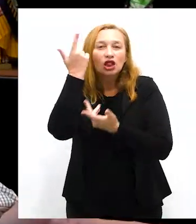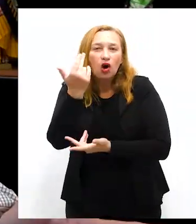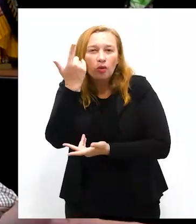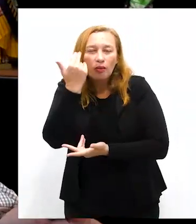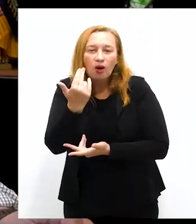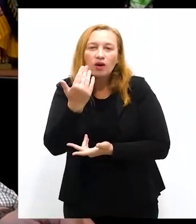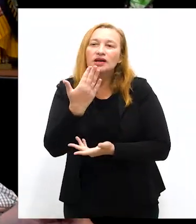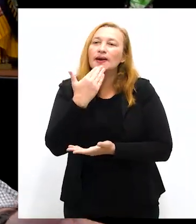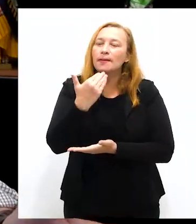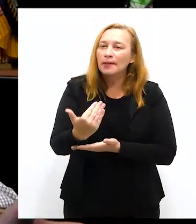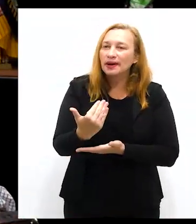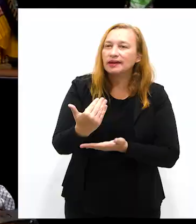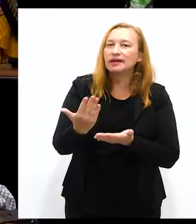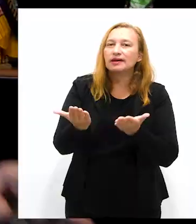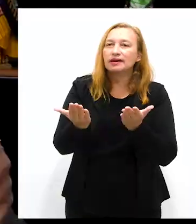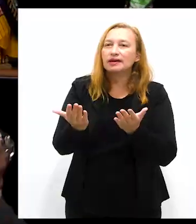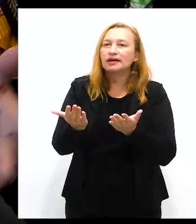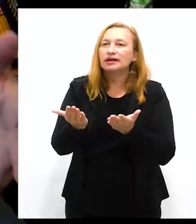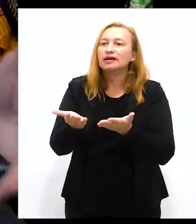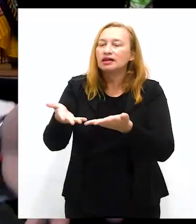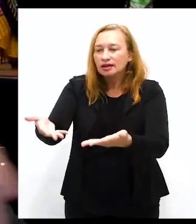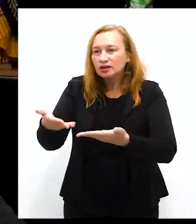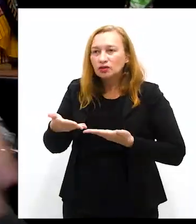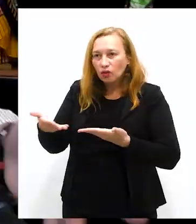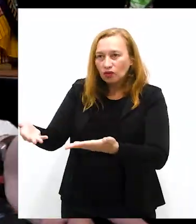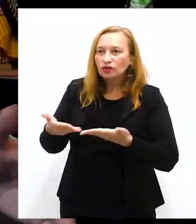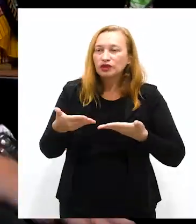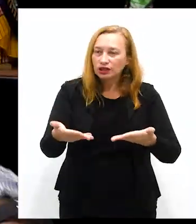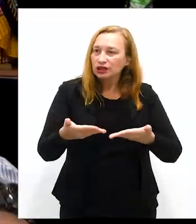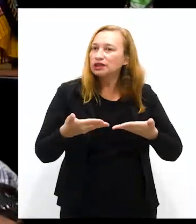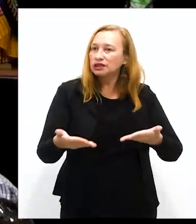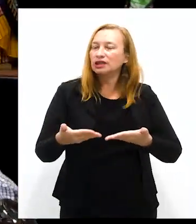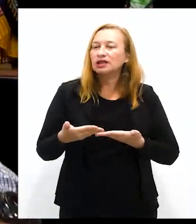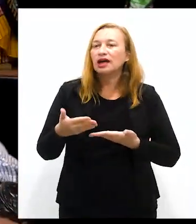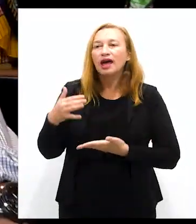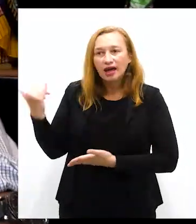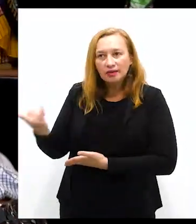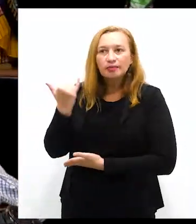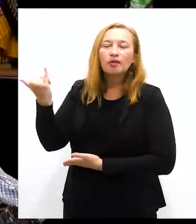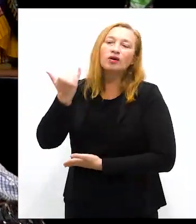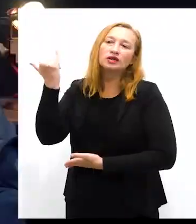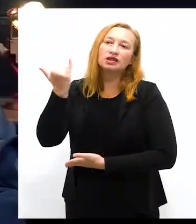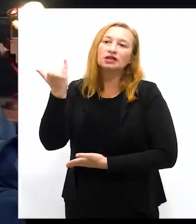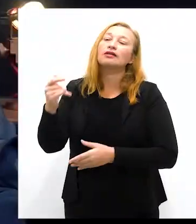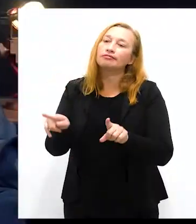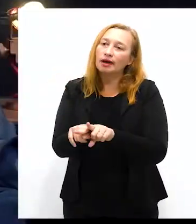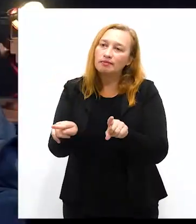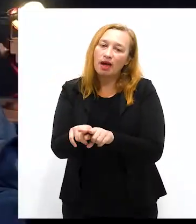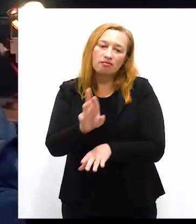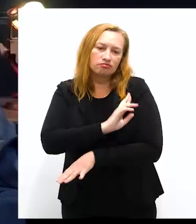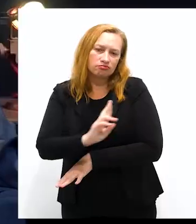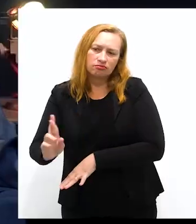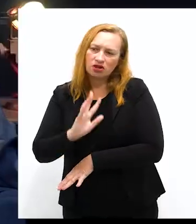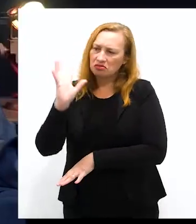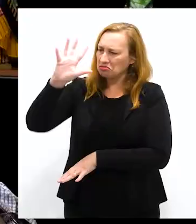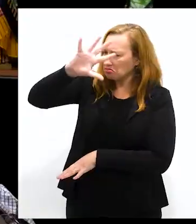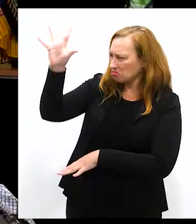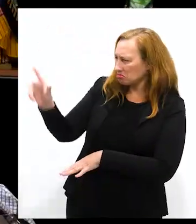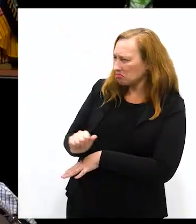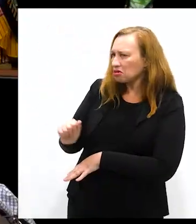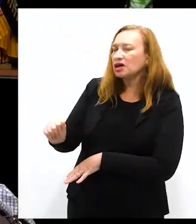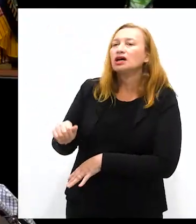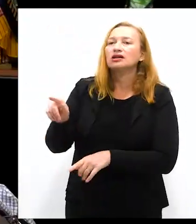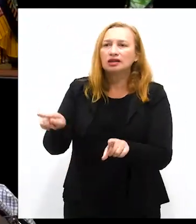Cristo, isso é normal. Eles pedem a palavra e vão, eles convidam a gente, e é legal. Isso é importante. Matriz